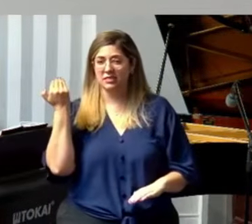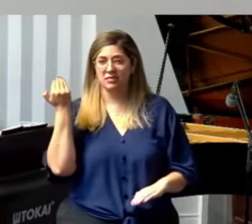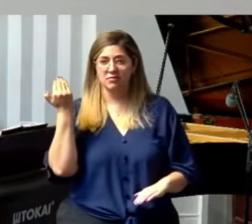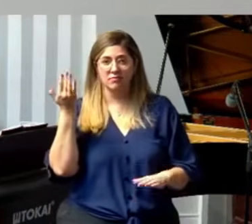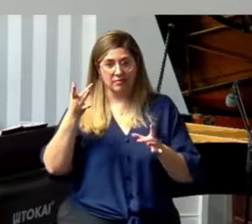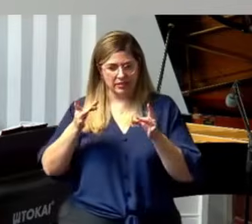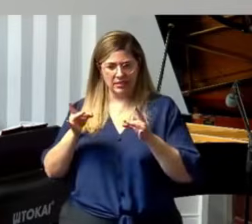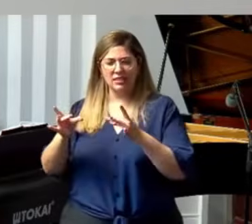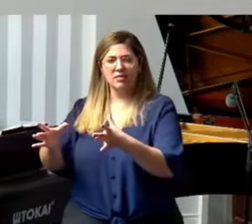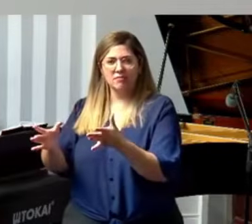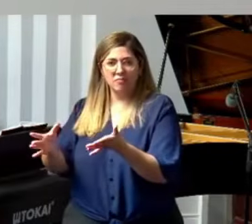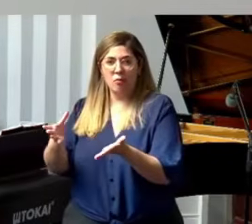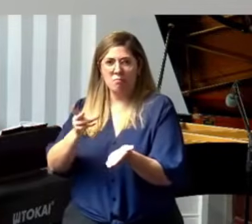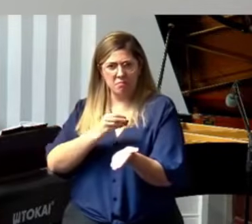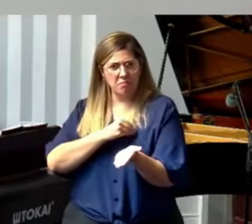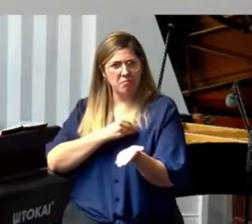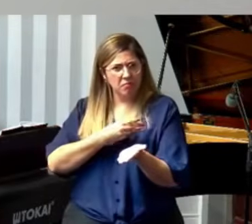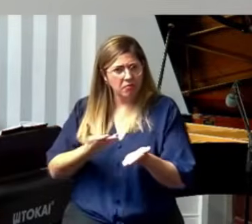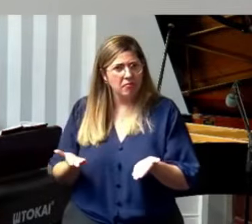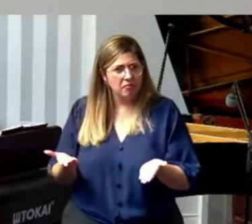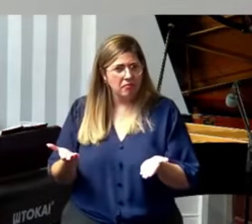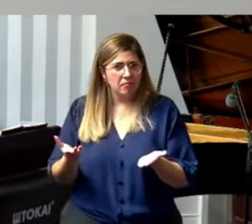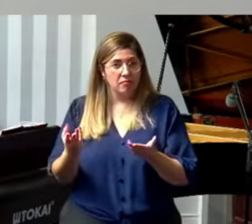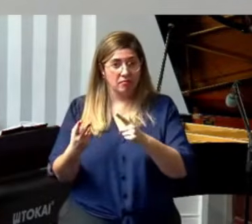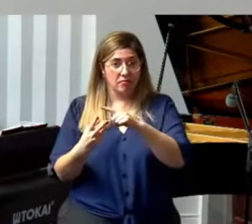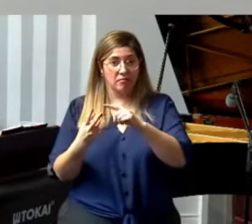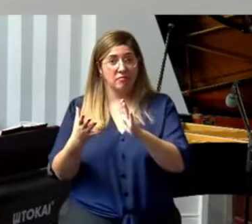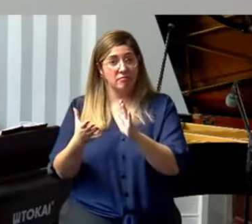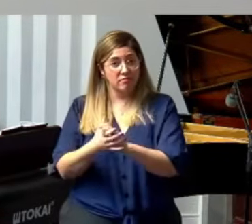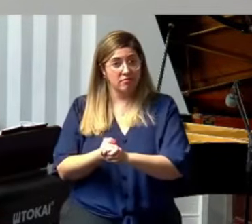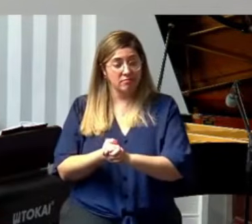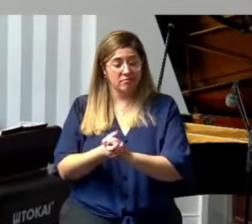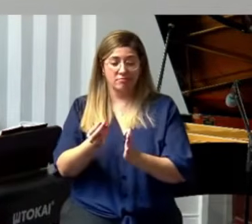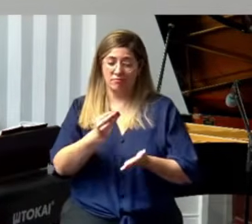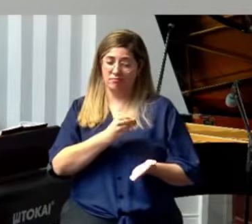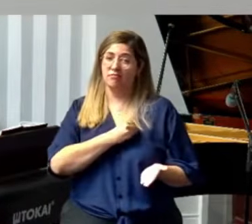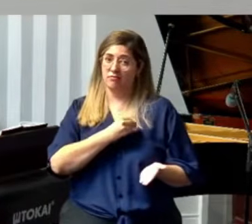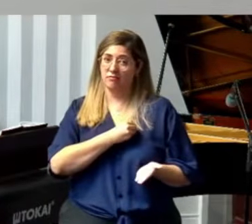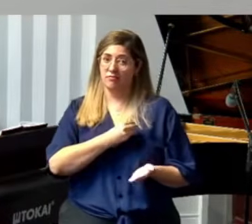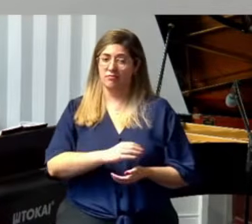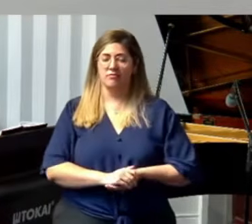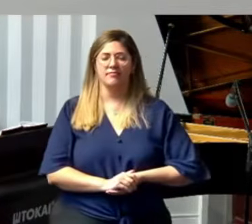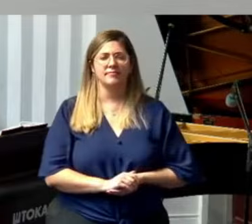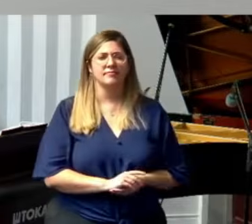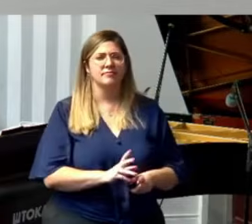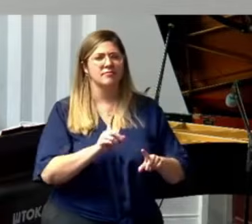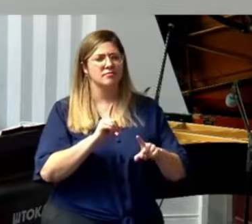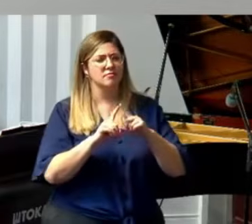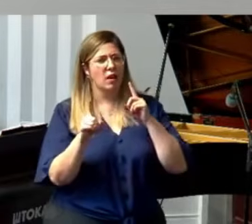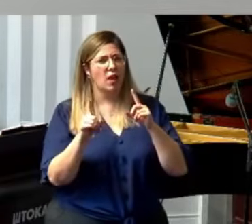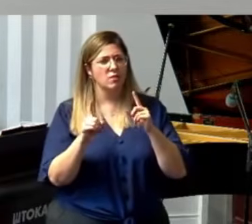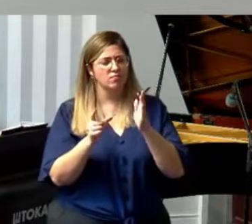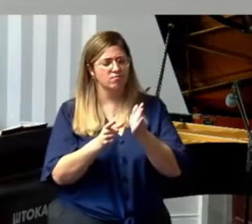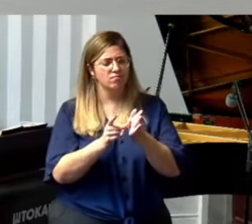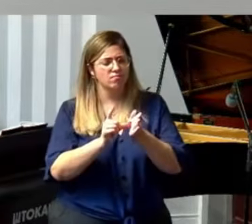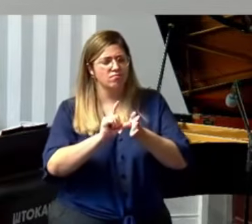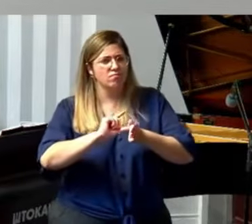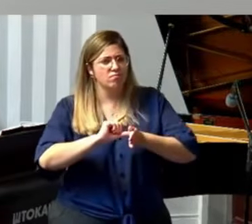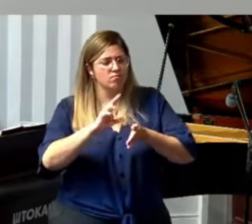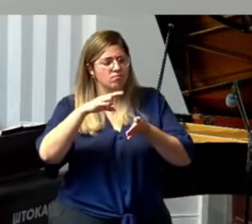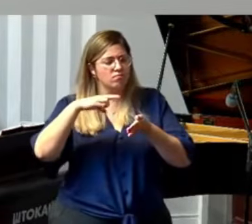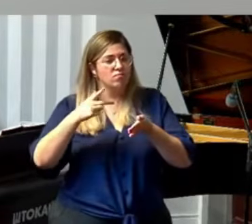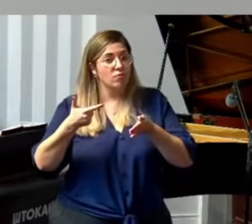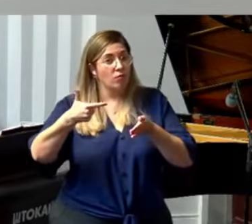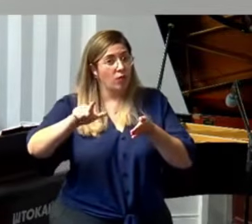do jardim um pecador. Coloca um casal que havia pecado. Mas se nós voltarmos um pouquinho no nosso